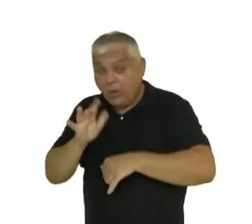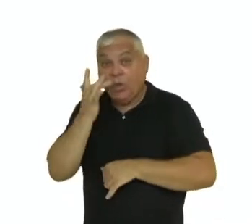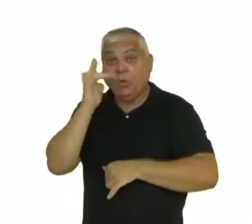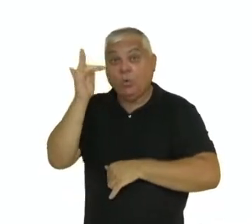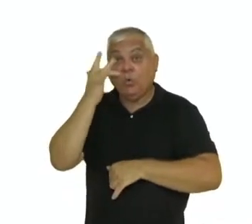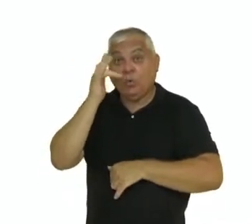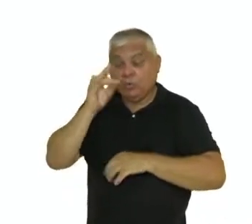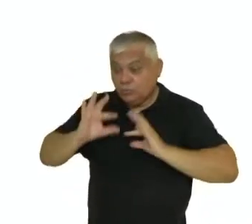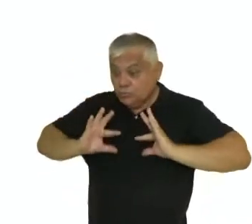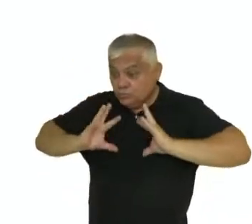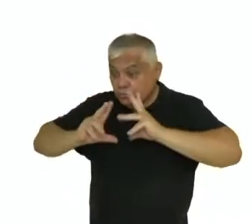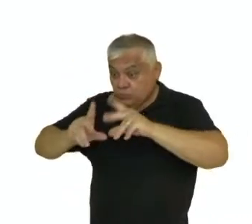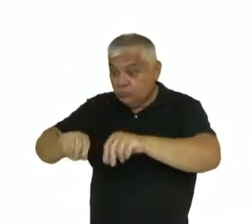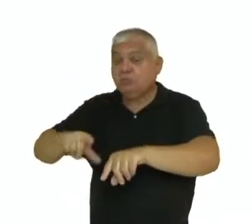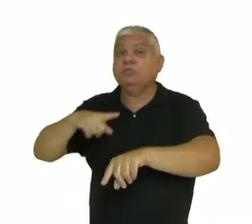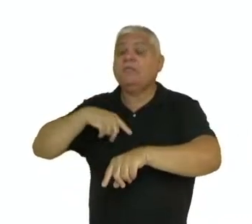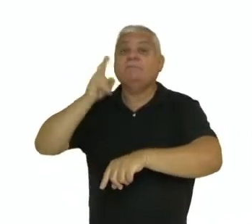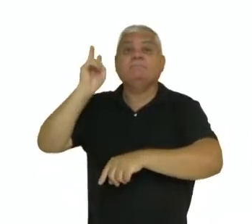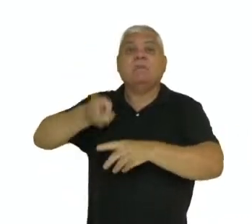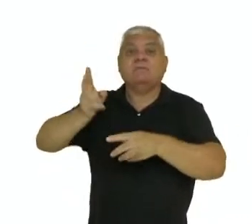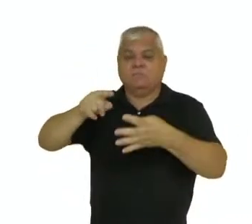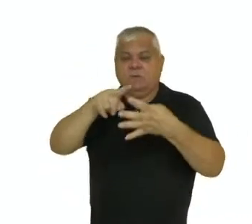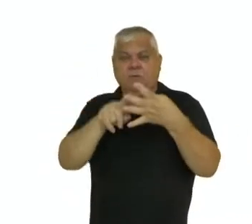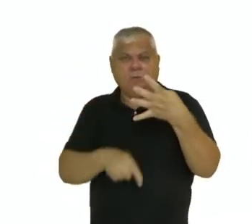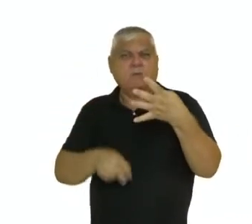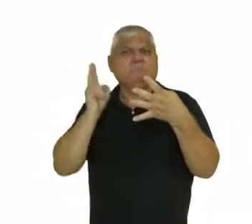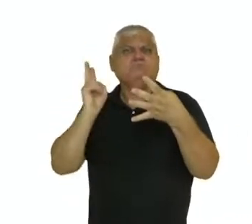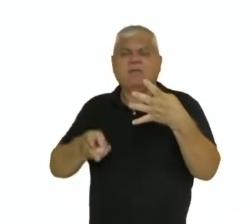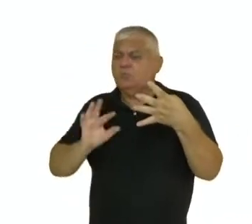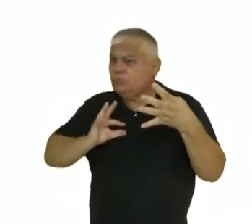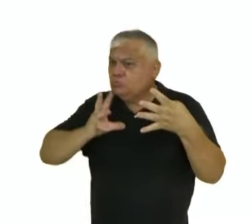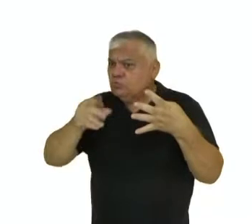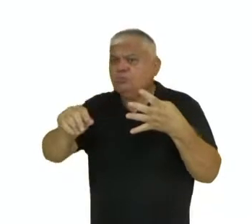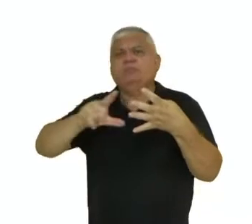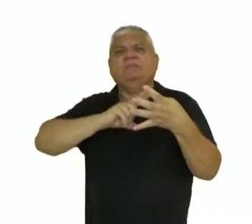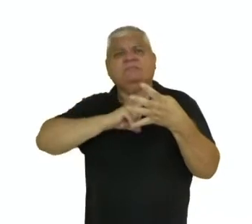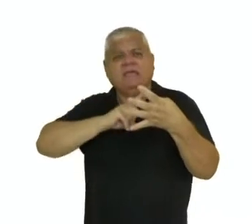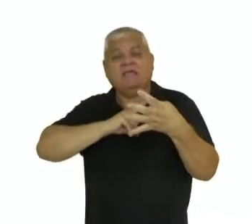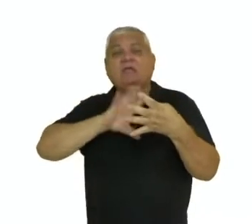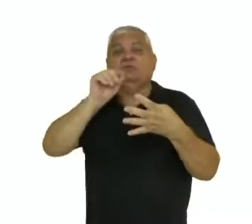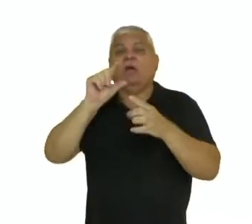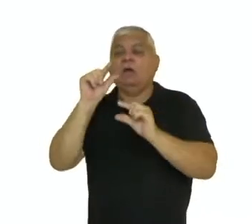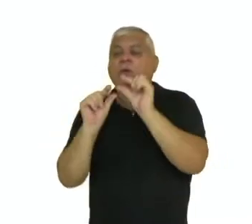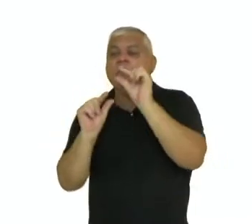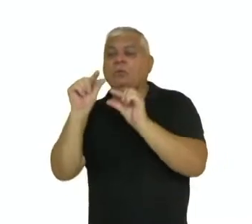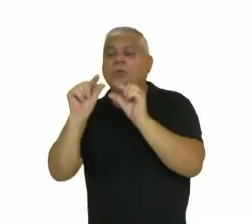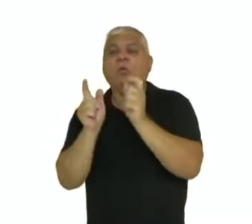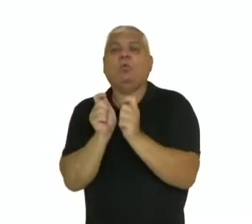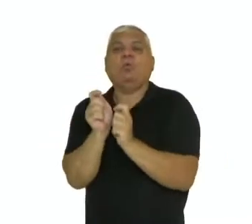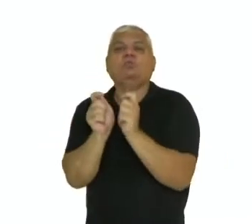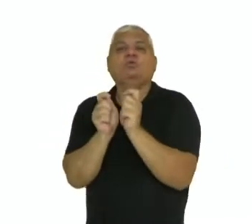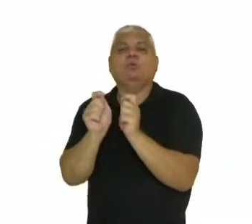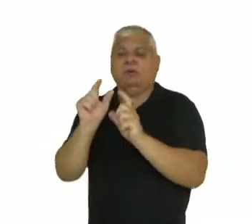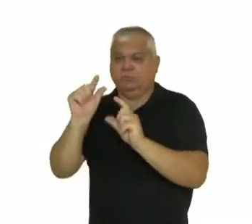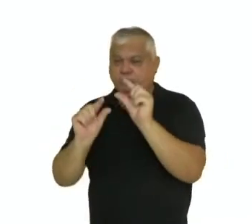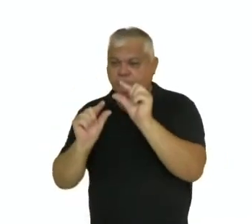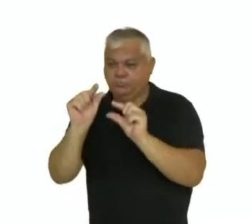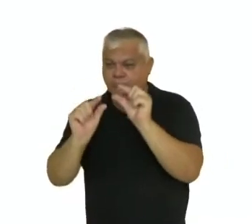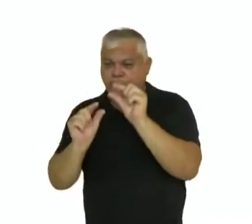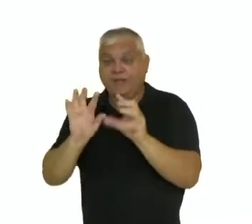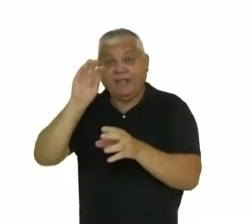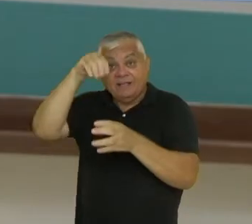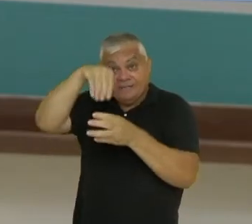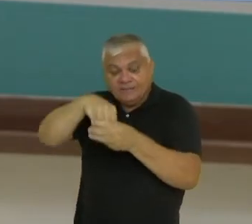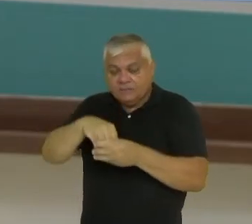toda a matéria era formada pelos mesmos elementos. Então bastaria alterar as quantidades de cada um deles dentro da matéria para